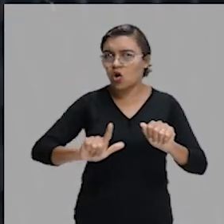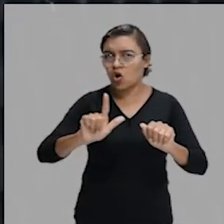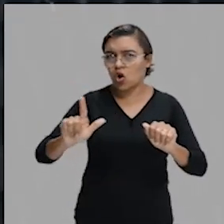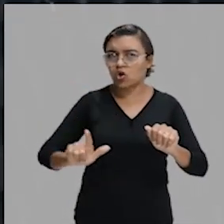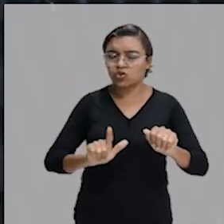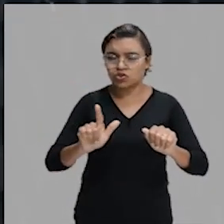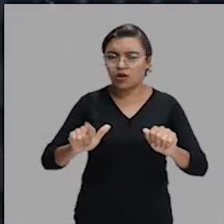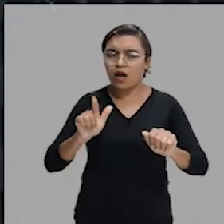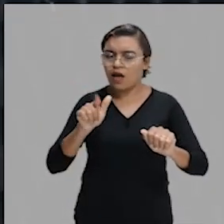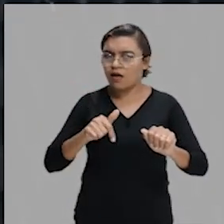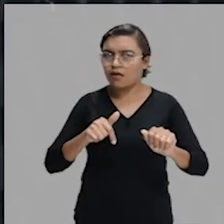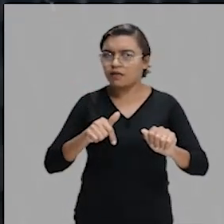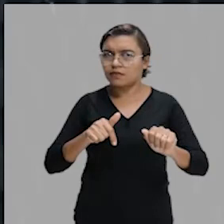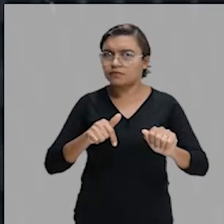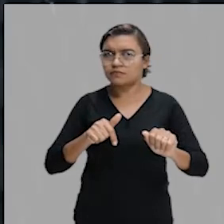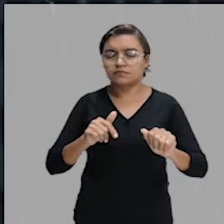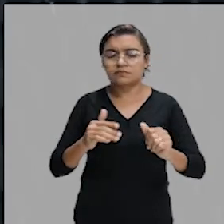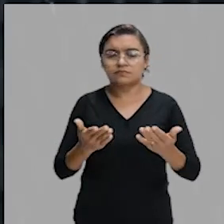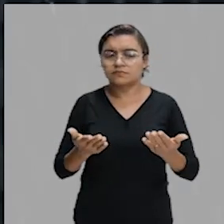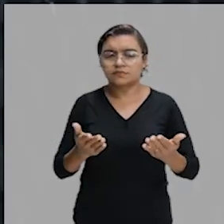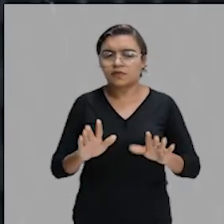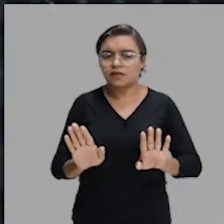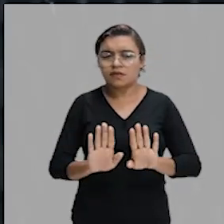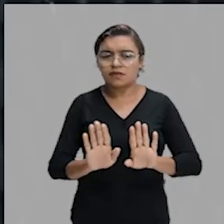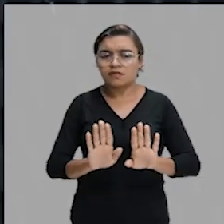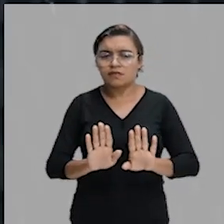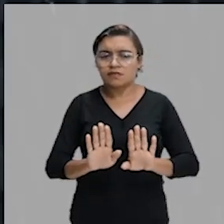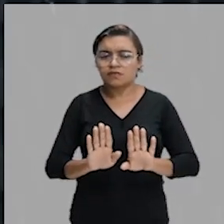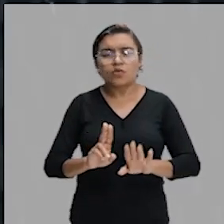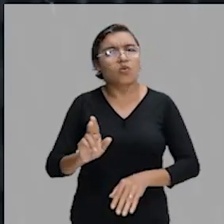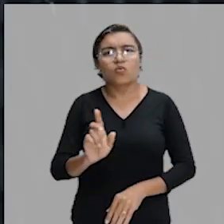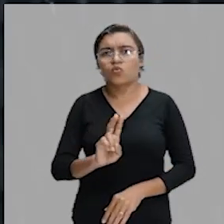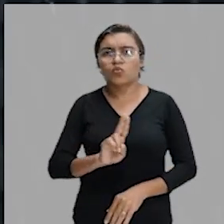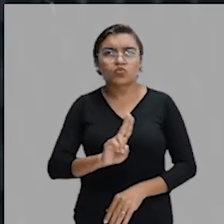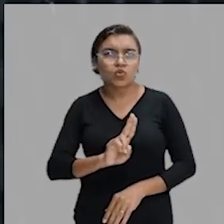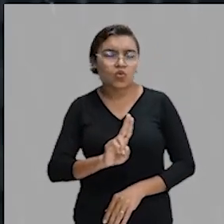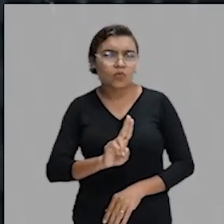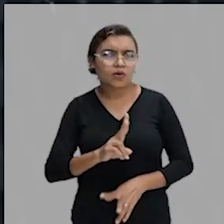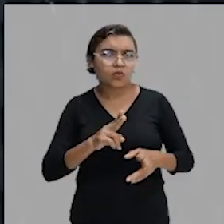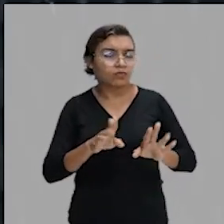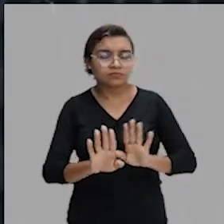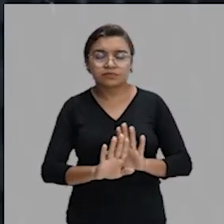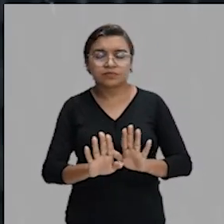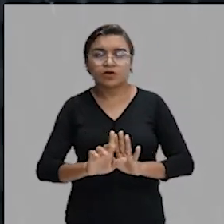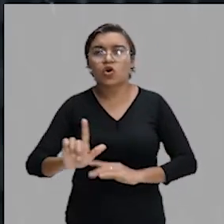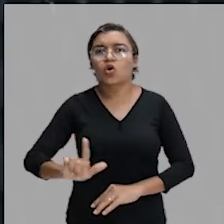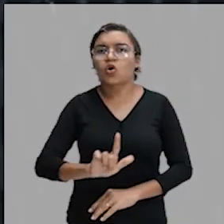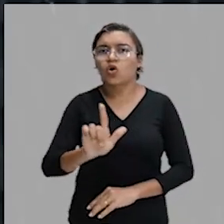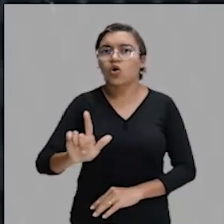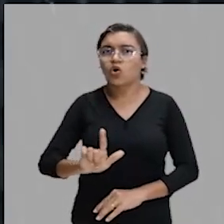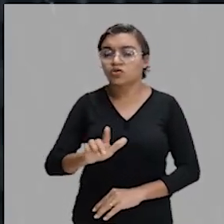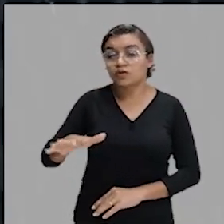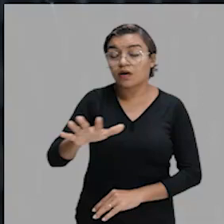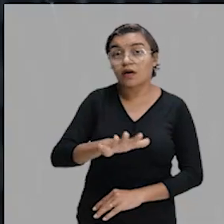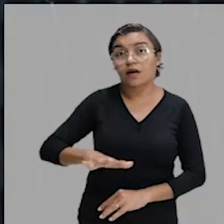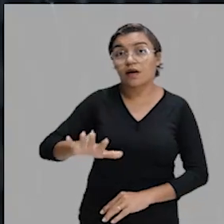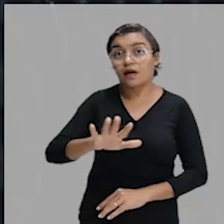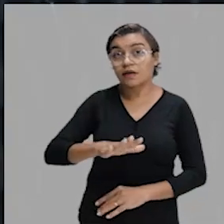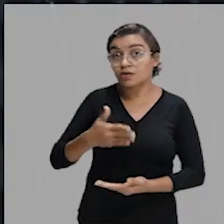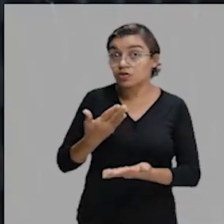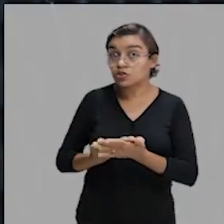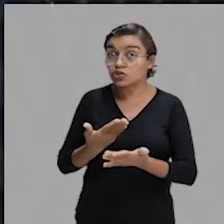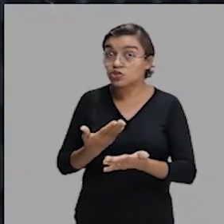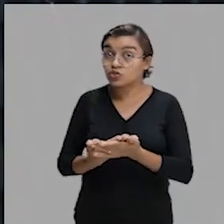lógico que a gente não vai marcar isso aqui. Porque não é, o nome não é esse. Lógica é a área que estuda isso aqui.